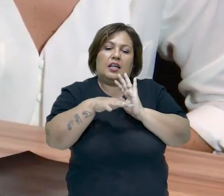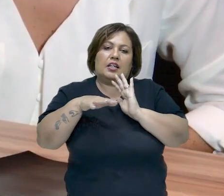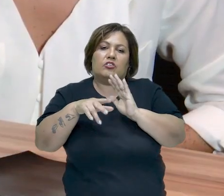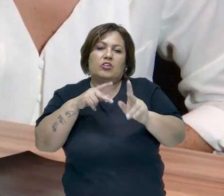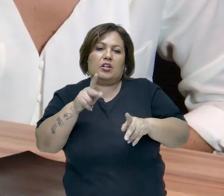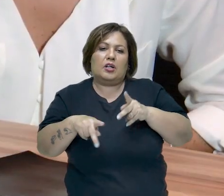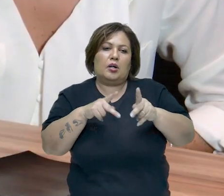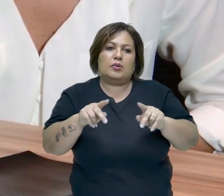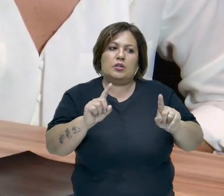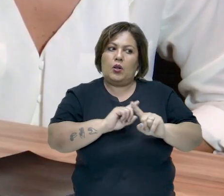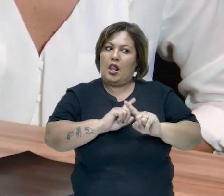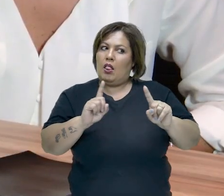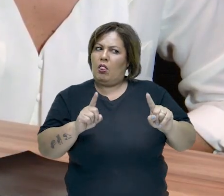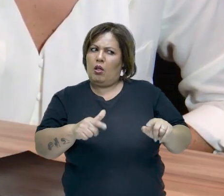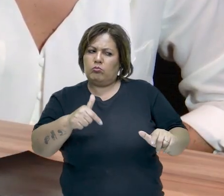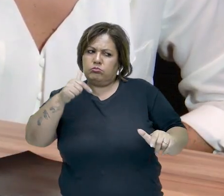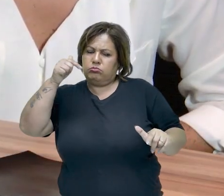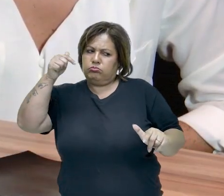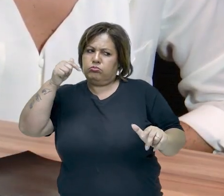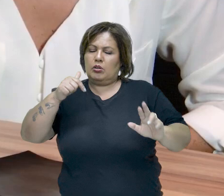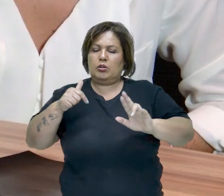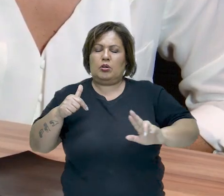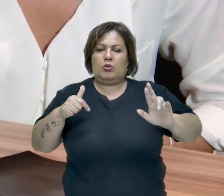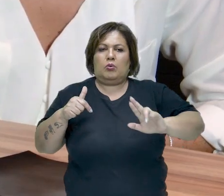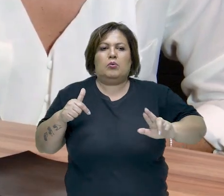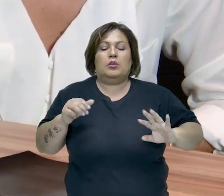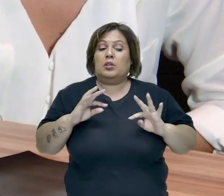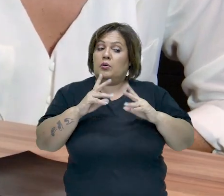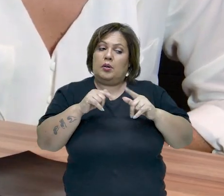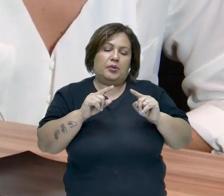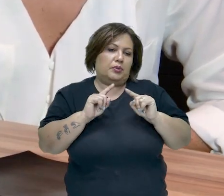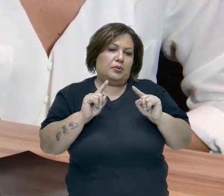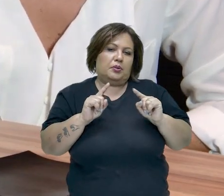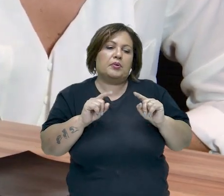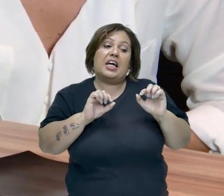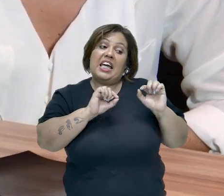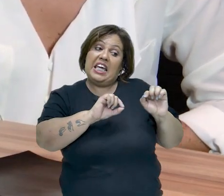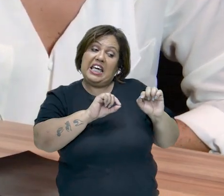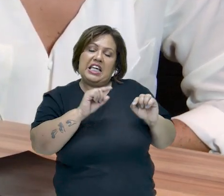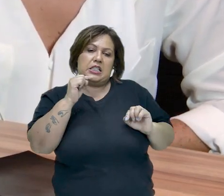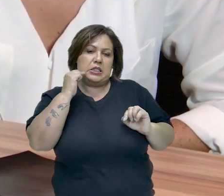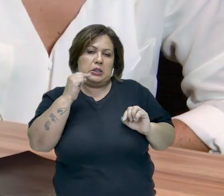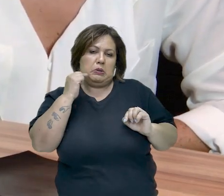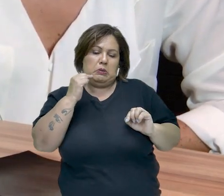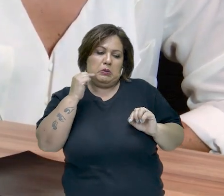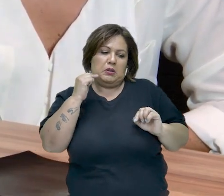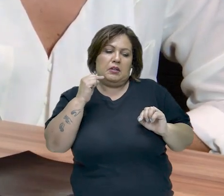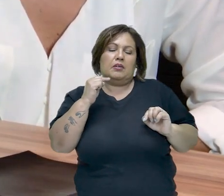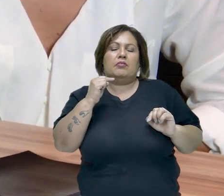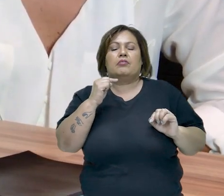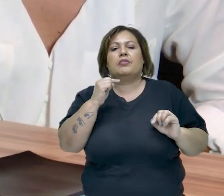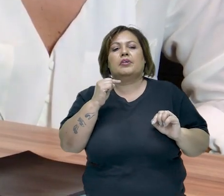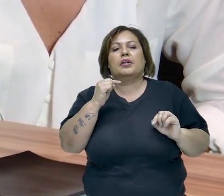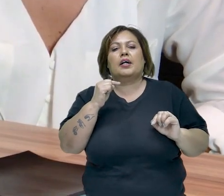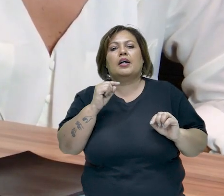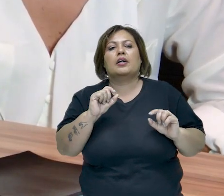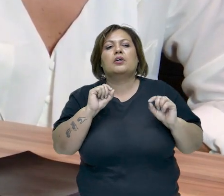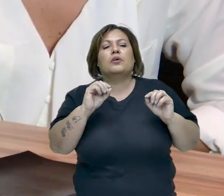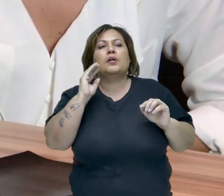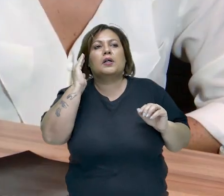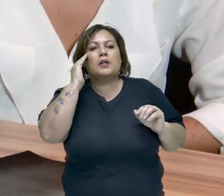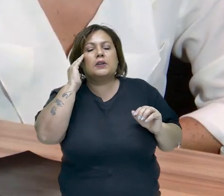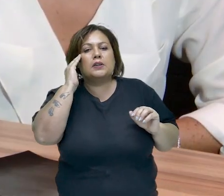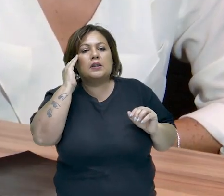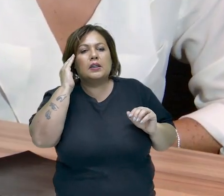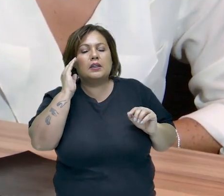é que a população ela não ande armada. Então a arma não é para todo mundo. Esse caso específico do Tribunal Regional Federal da Primeira Região, o que se